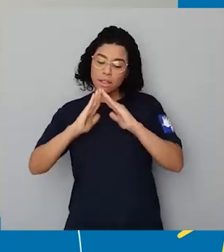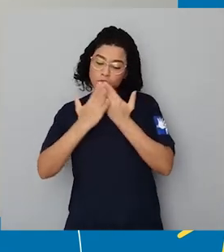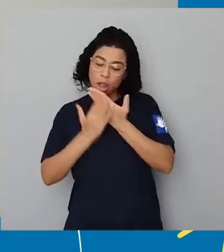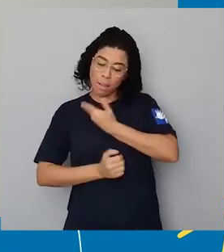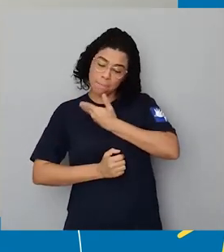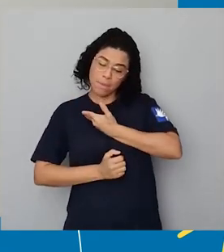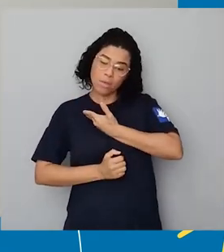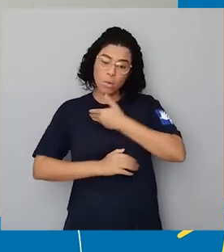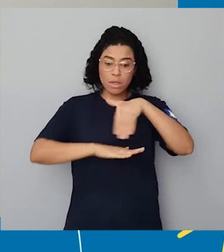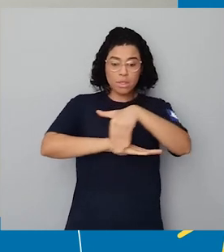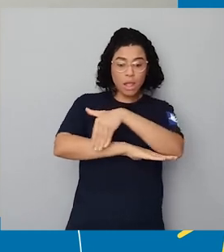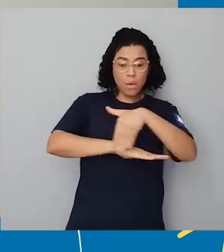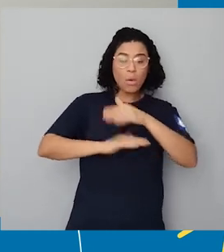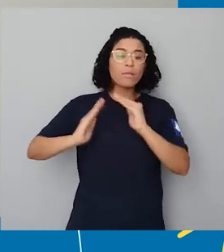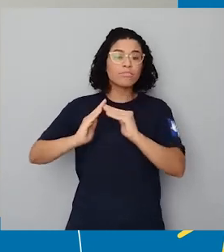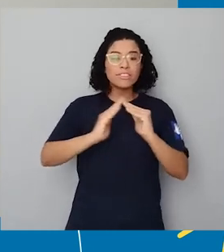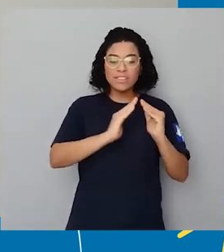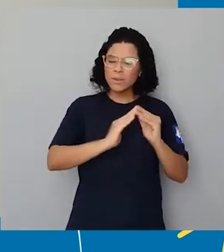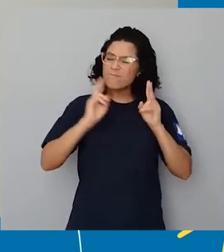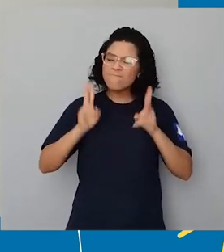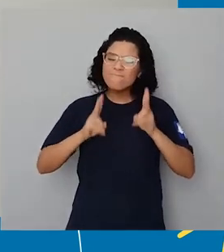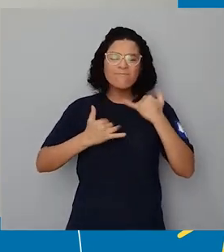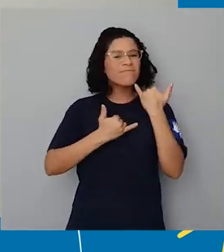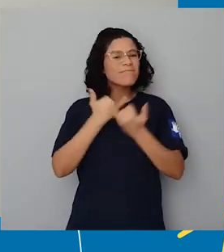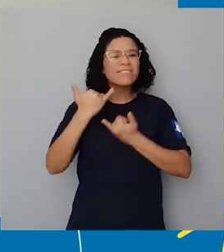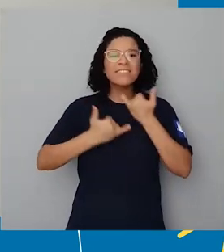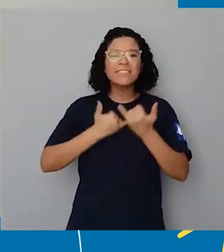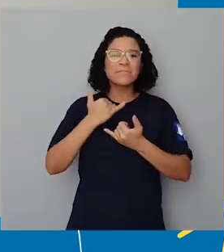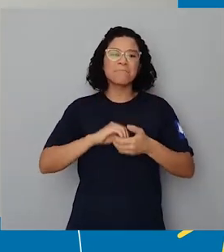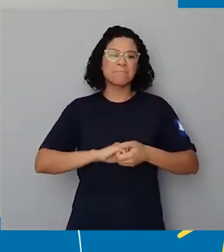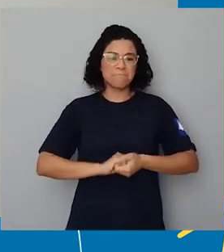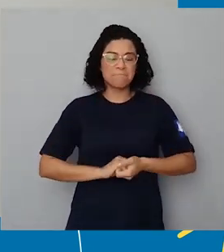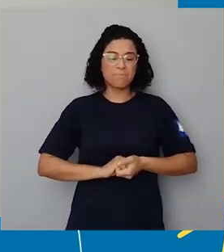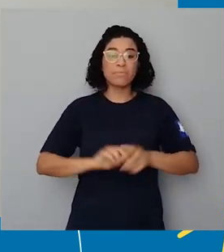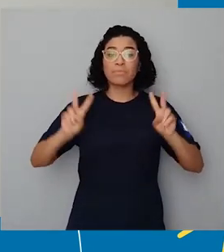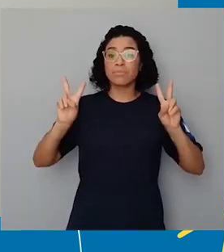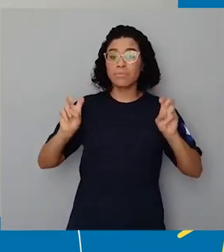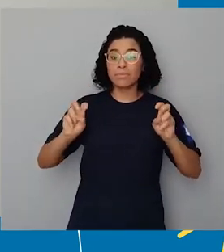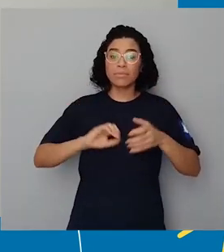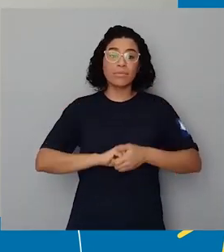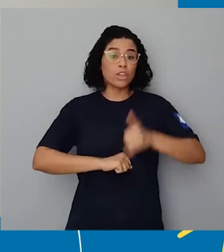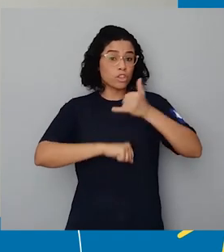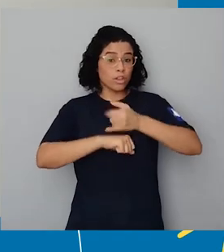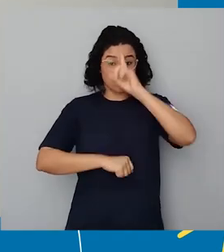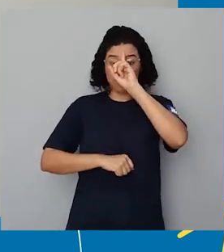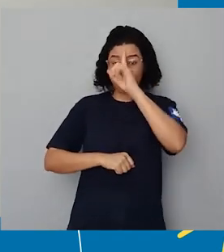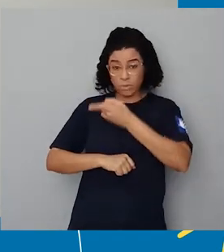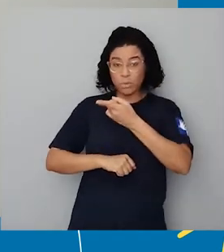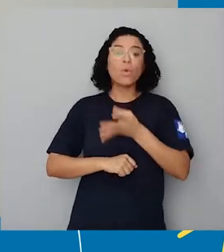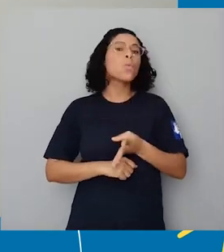amigos. Na rua, com os meus vizinhos. Ela se chama Meu Mestre Mandou. Você